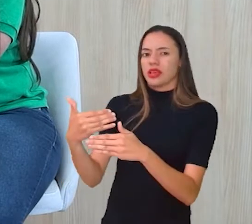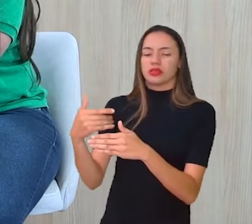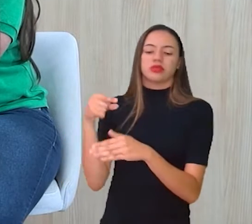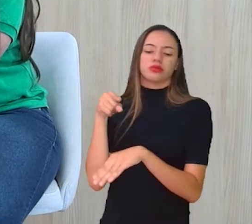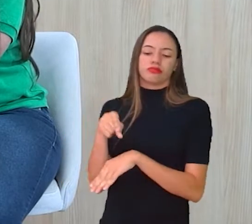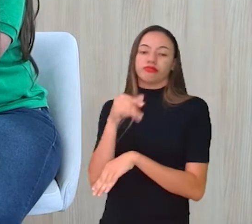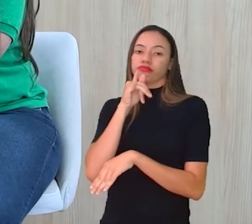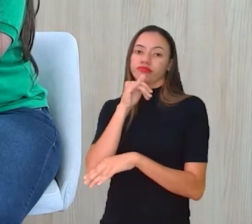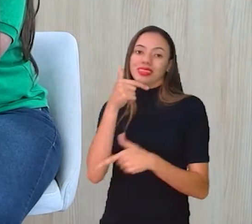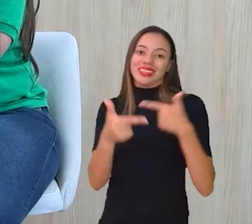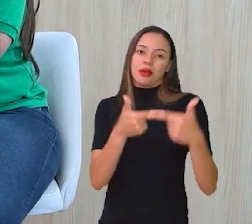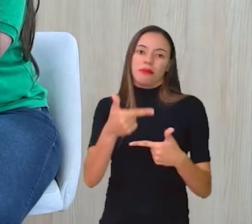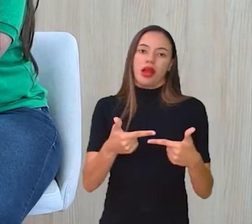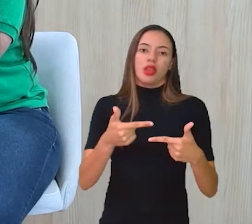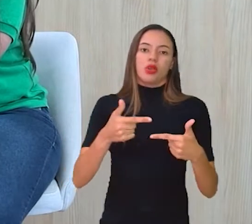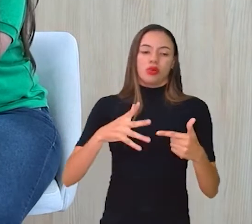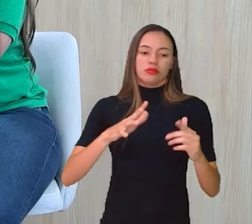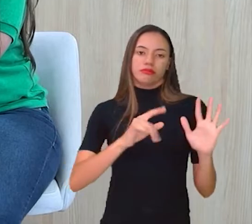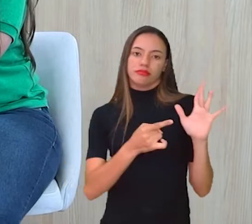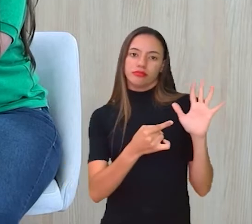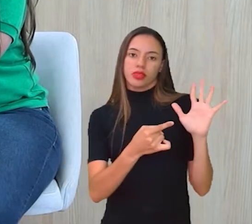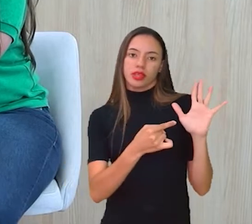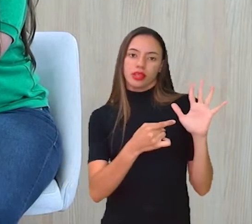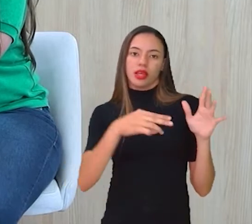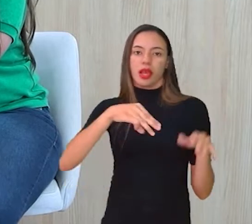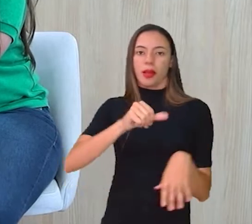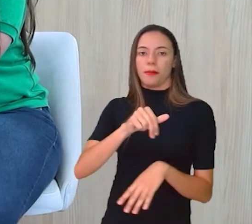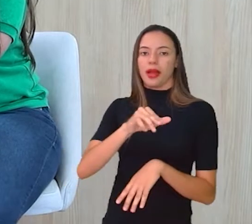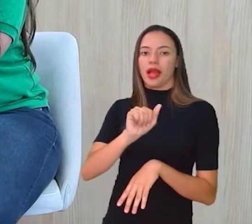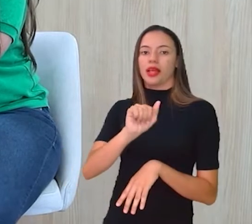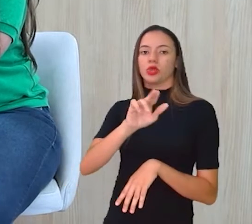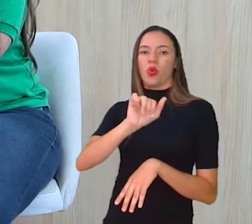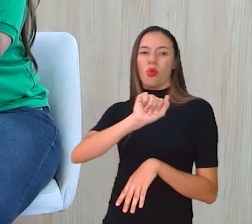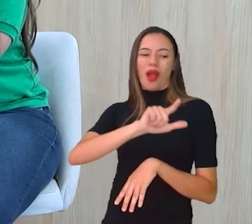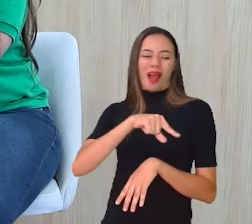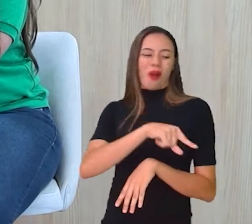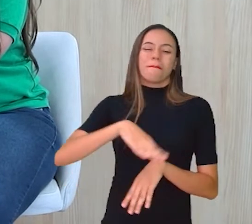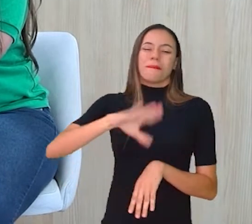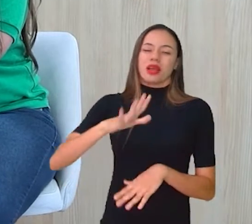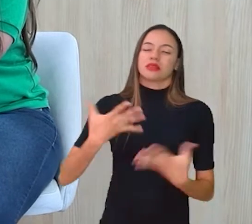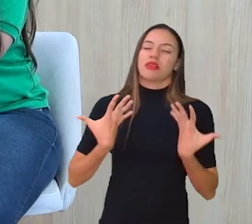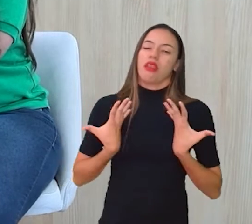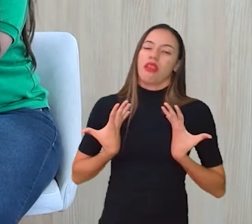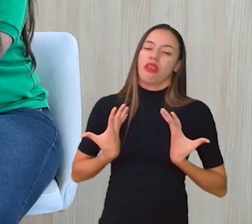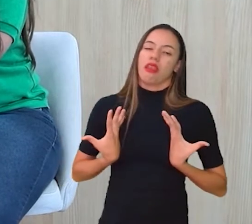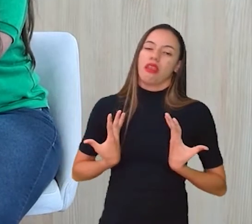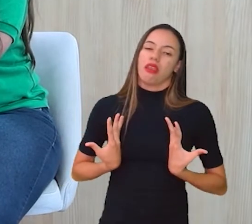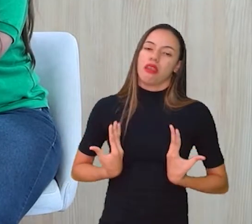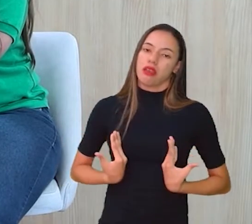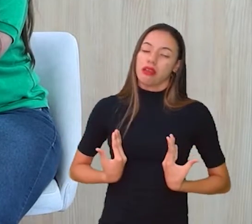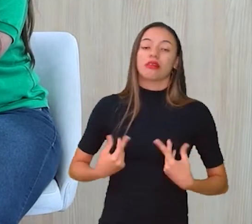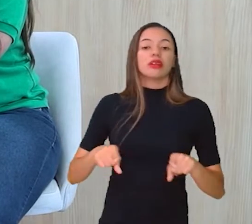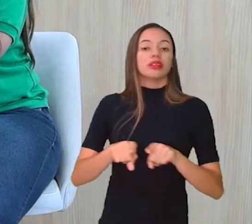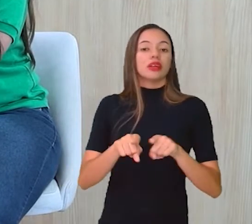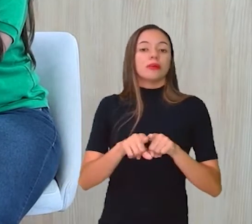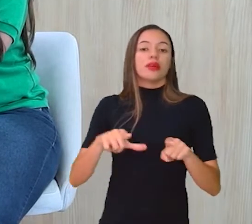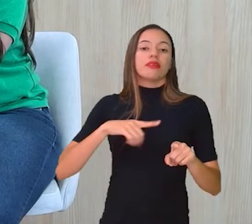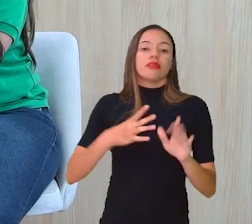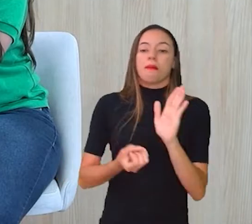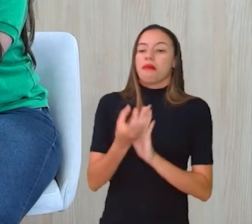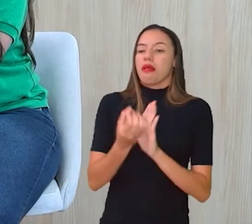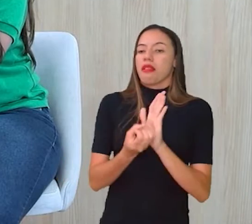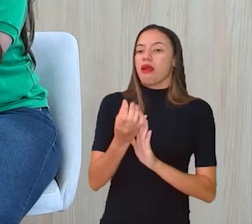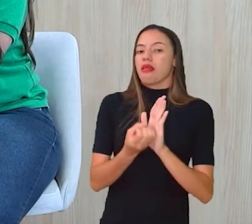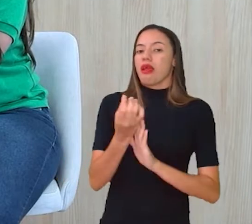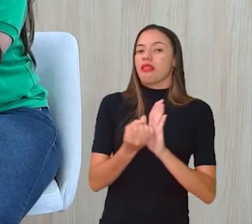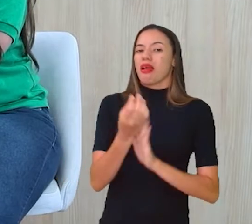que o trabalho manual seria muito mais custoso, né, ou seja, seria e além disso você teria uma produção muito